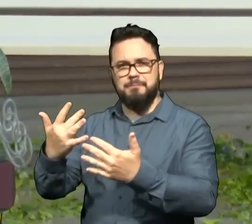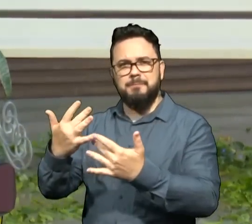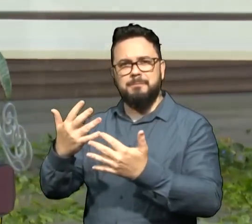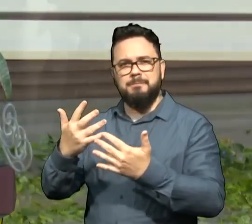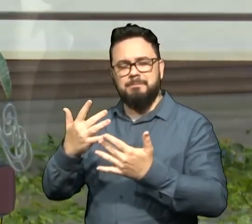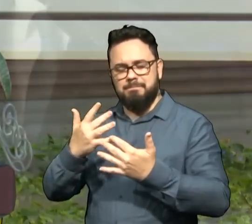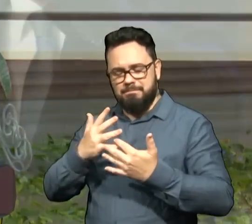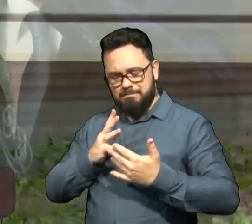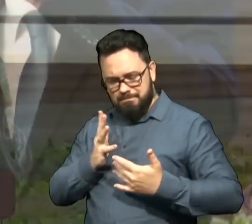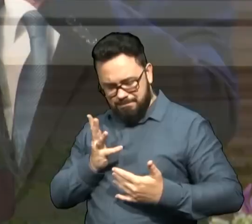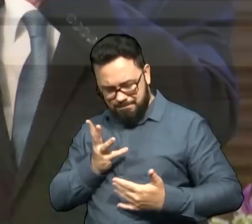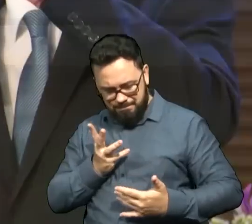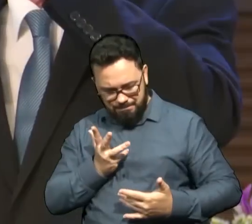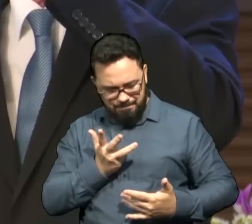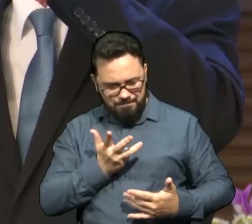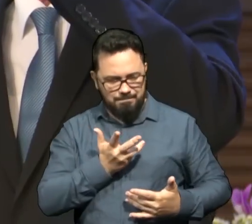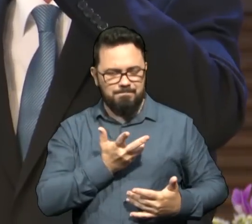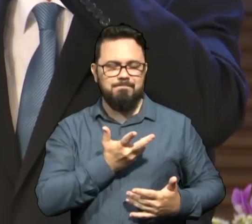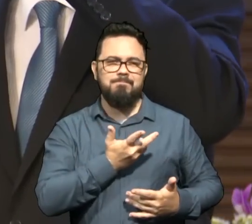salvou